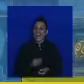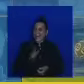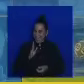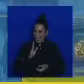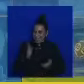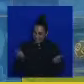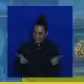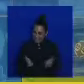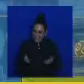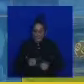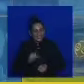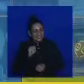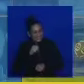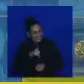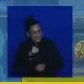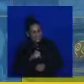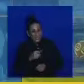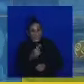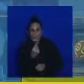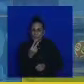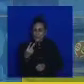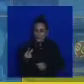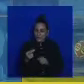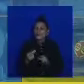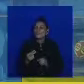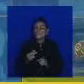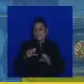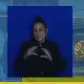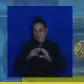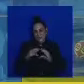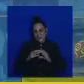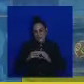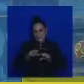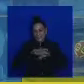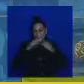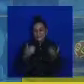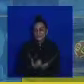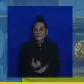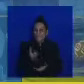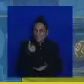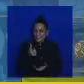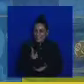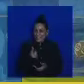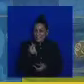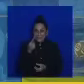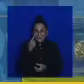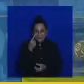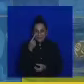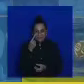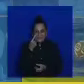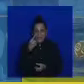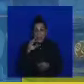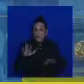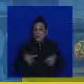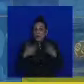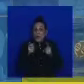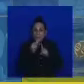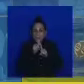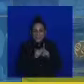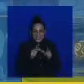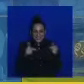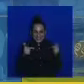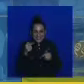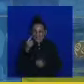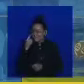Agora sim! 12 bolas dentro do nosso sexto globo. E vamos ver qual será então o mês da